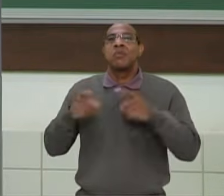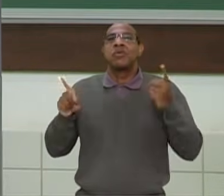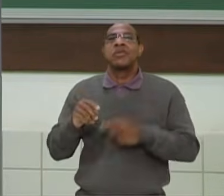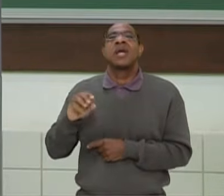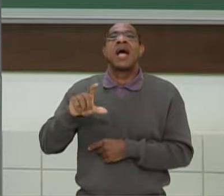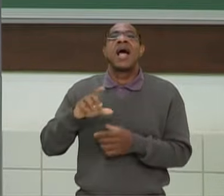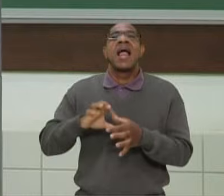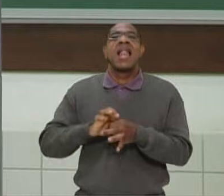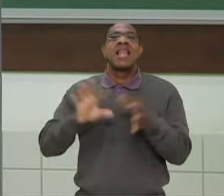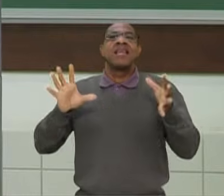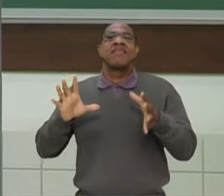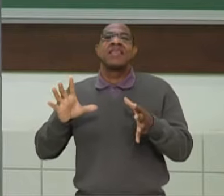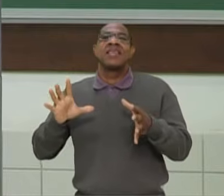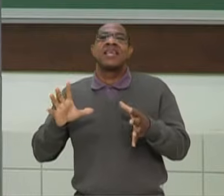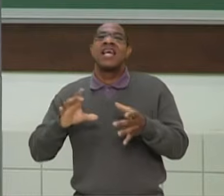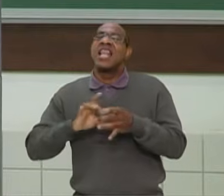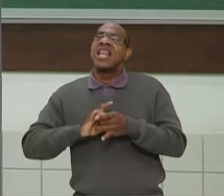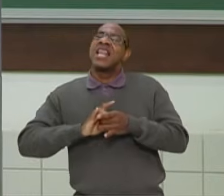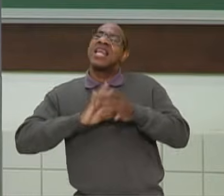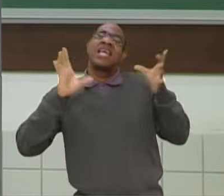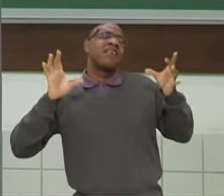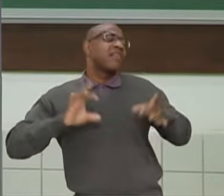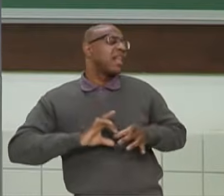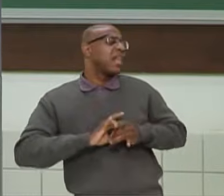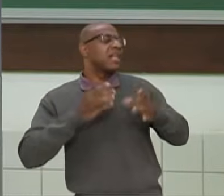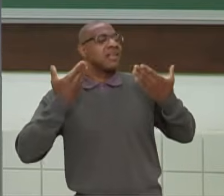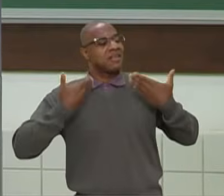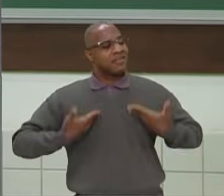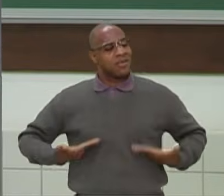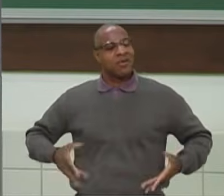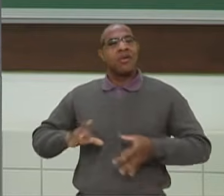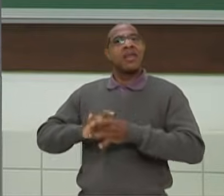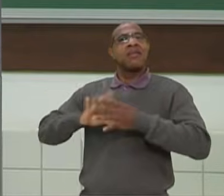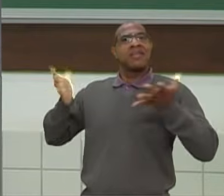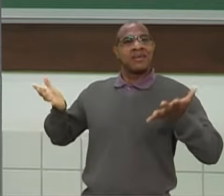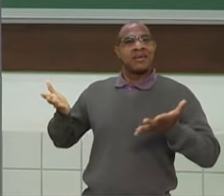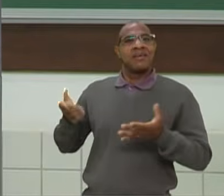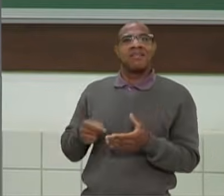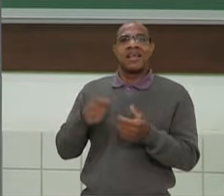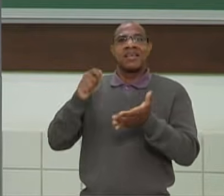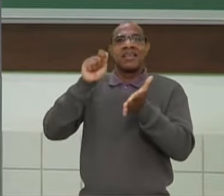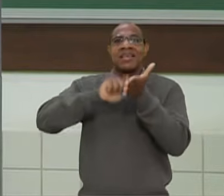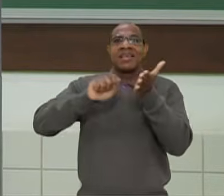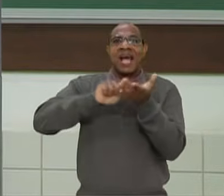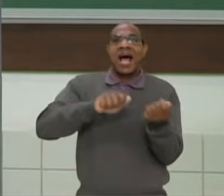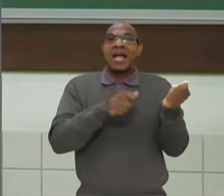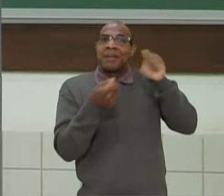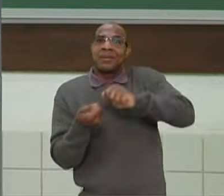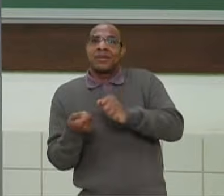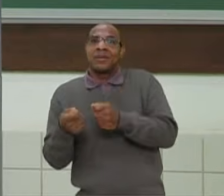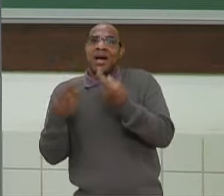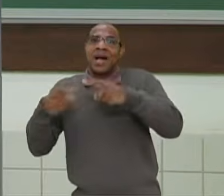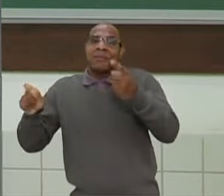tudo mais. E aí, gente, vexame, mas vamos lá, né? Vamos ver o que acontece.